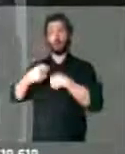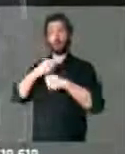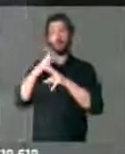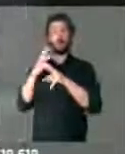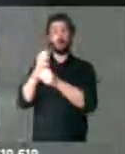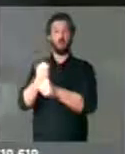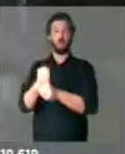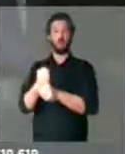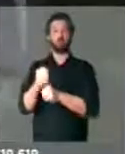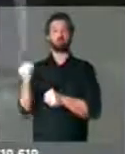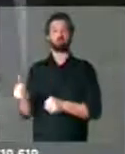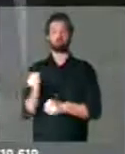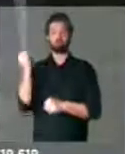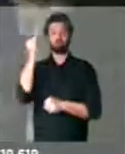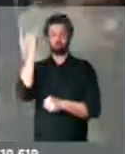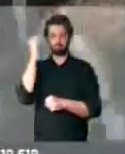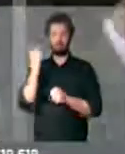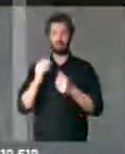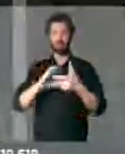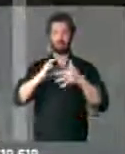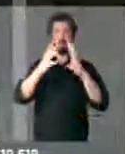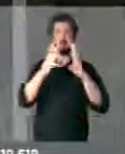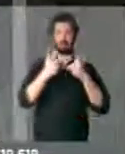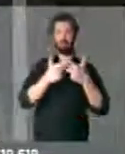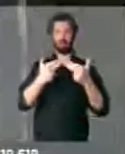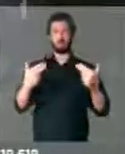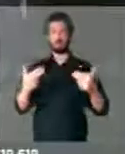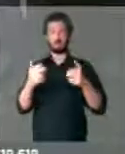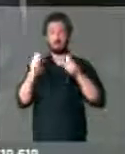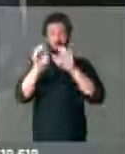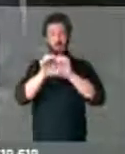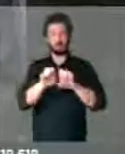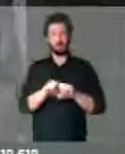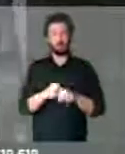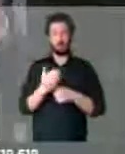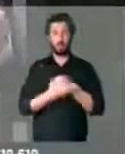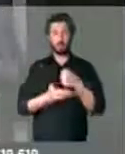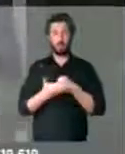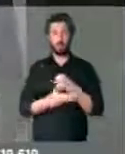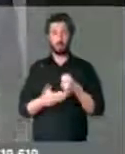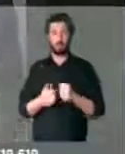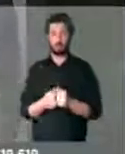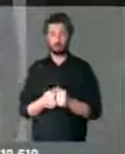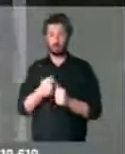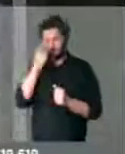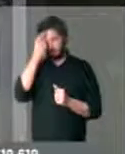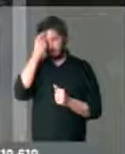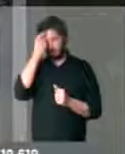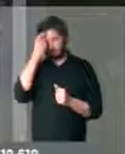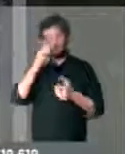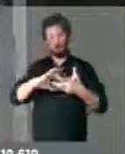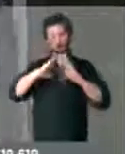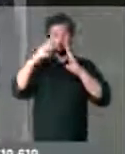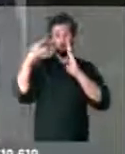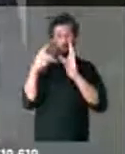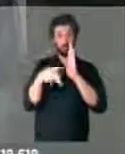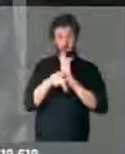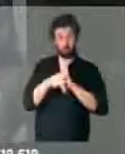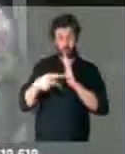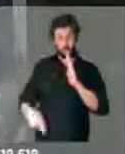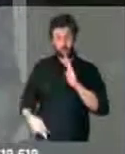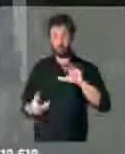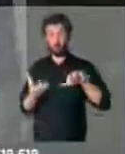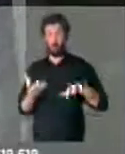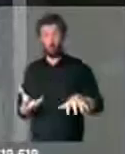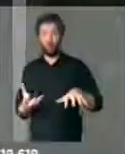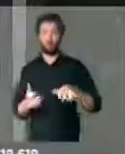econômica e importantes reformas estruturais. Reformas essas que o Parlamento brasileiro,